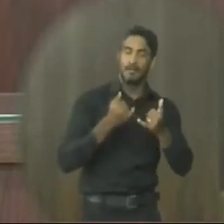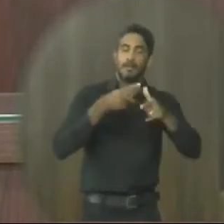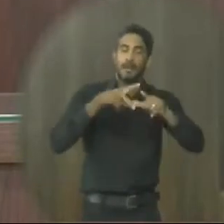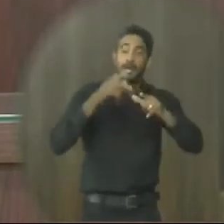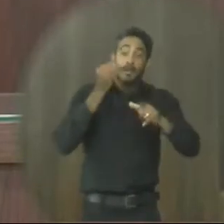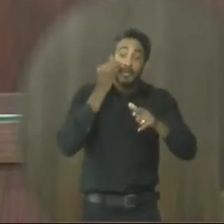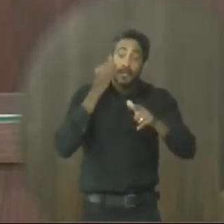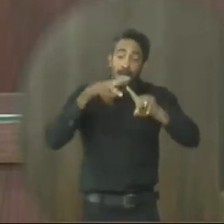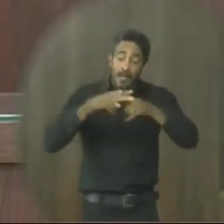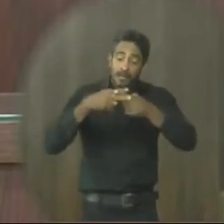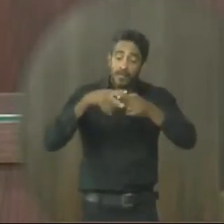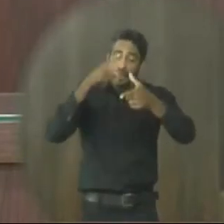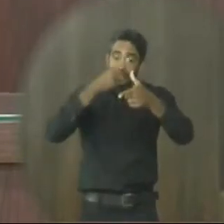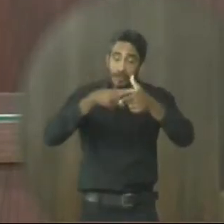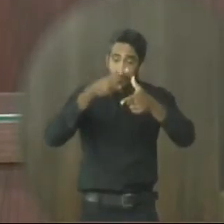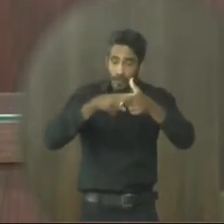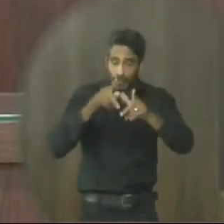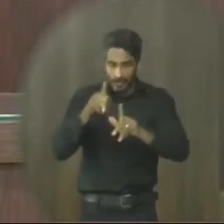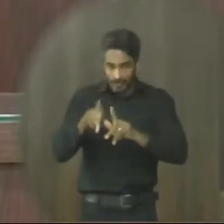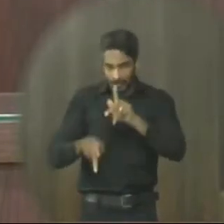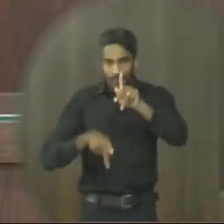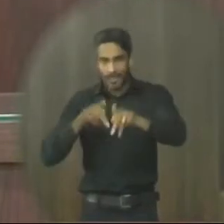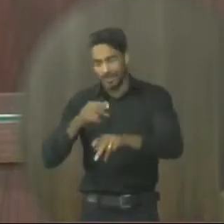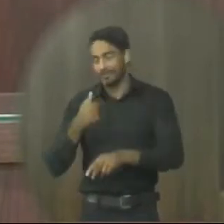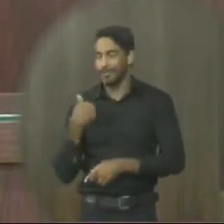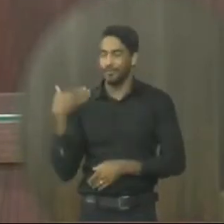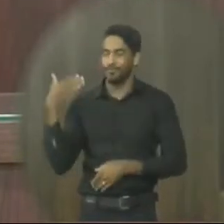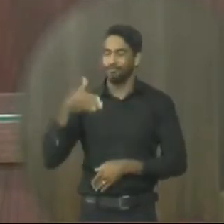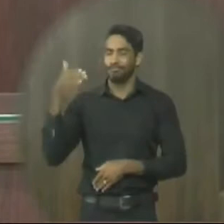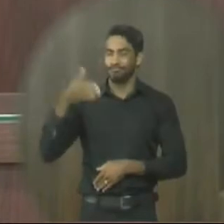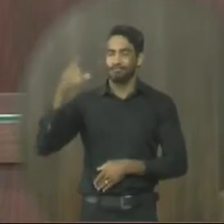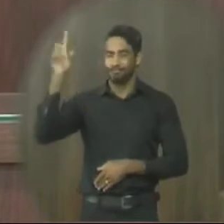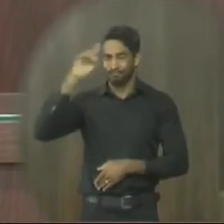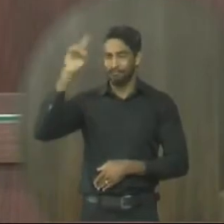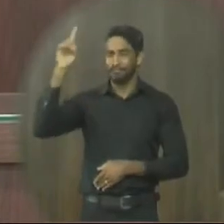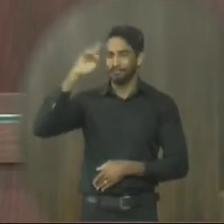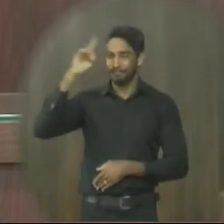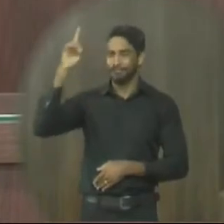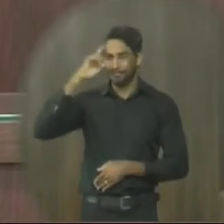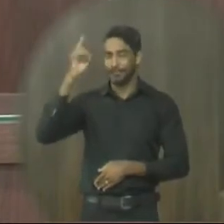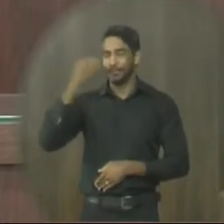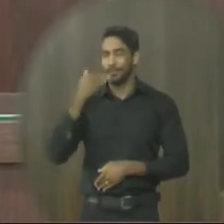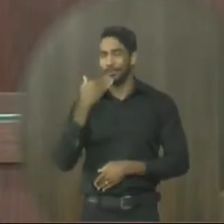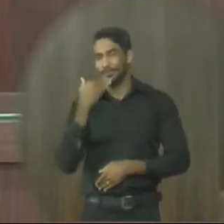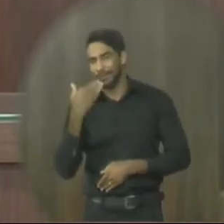população. Como eu estou lá diariamente perturbando, incomodando, sempre pedindo